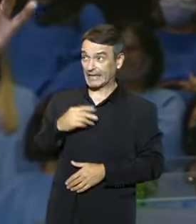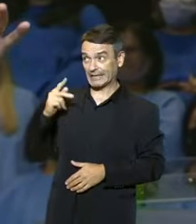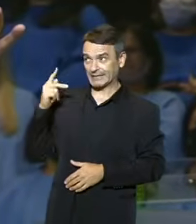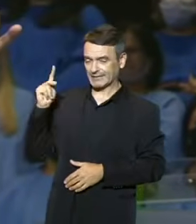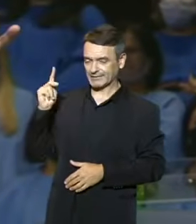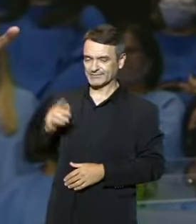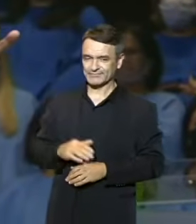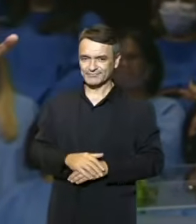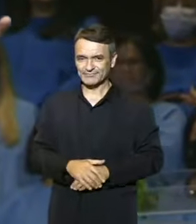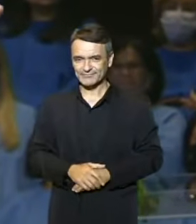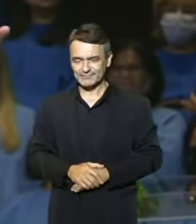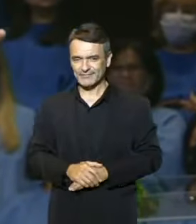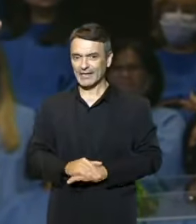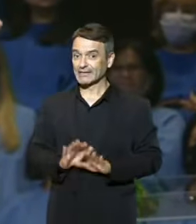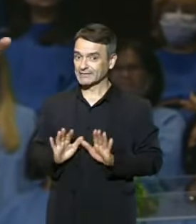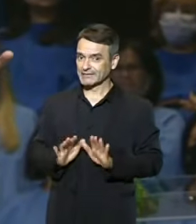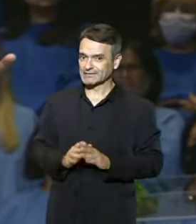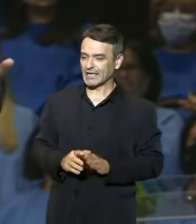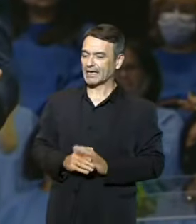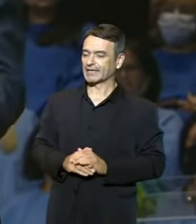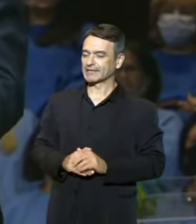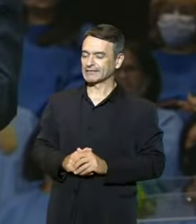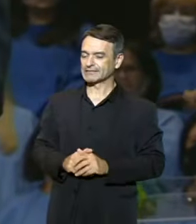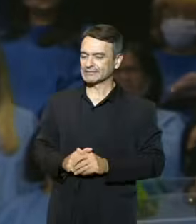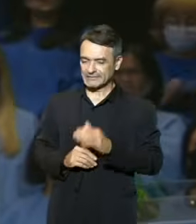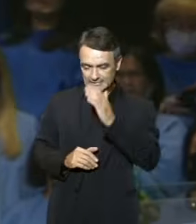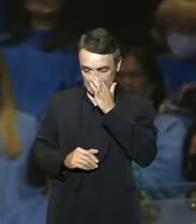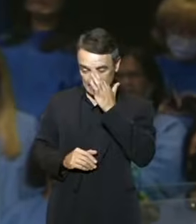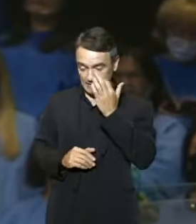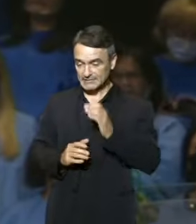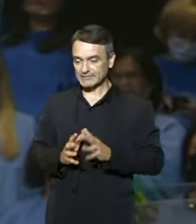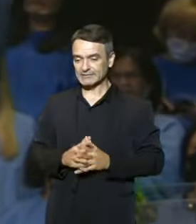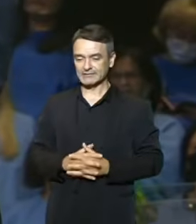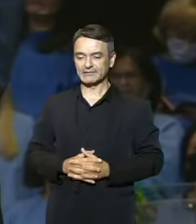ao invés de mandar de uma vez